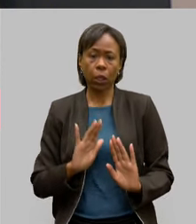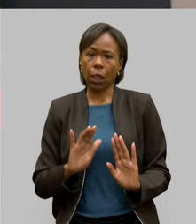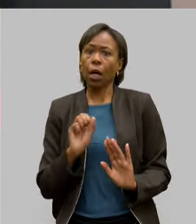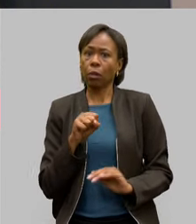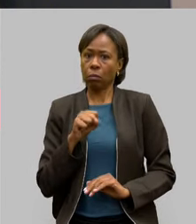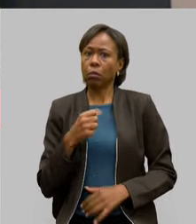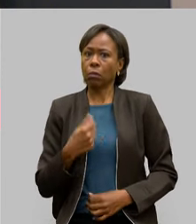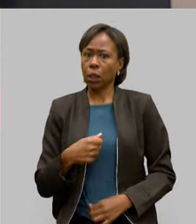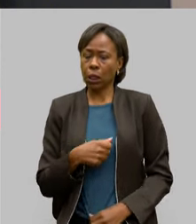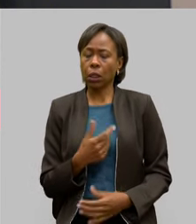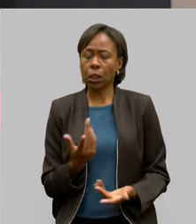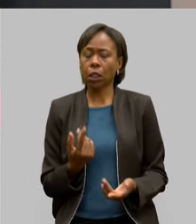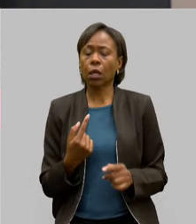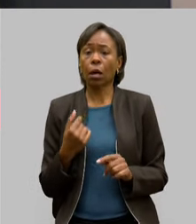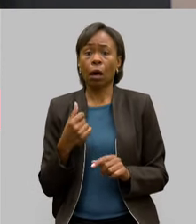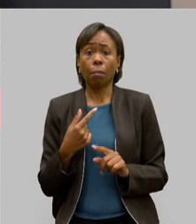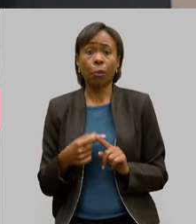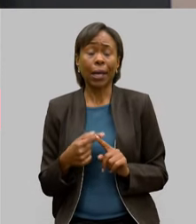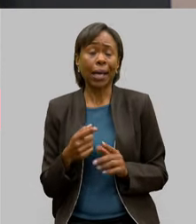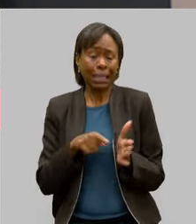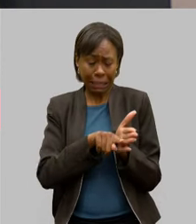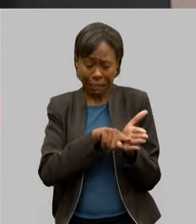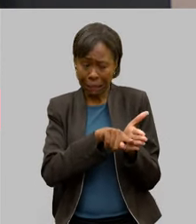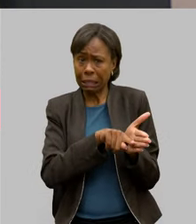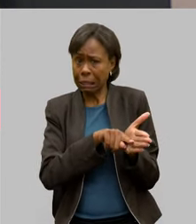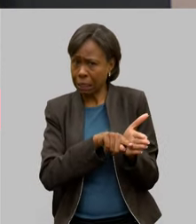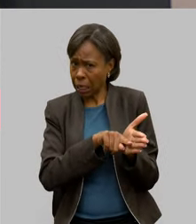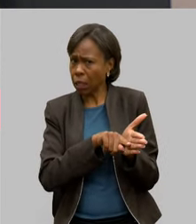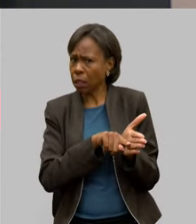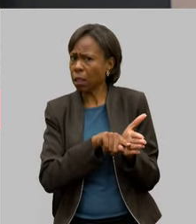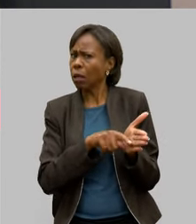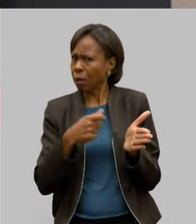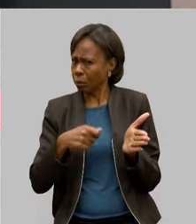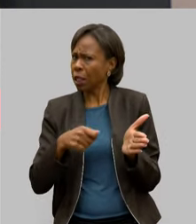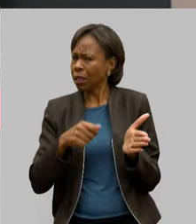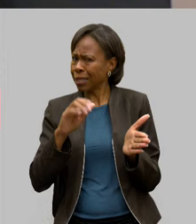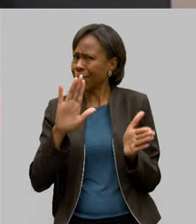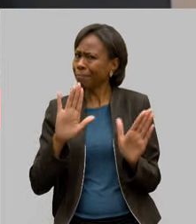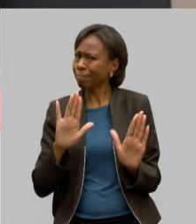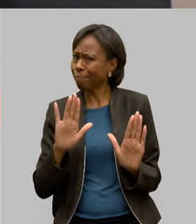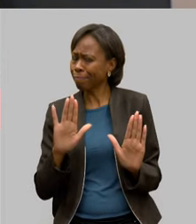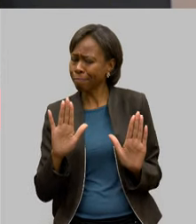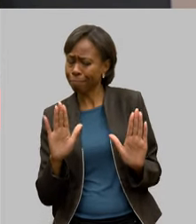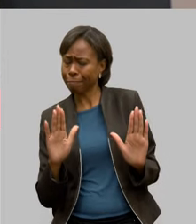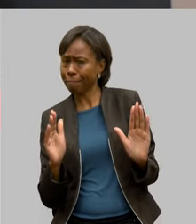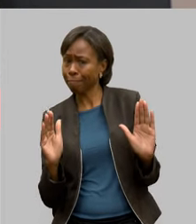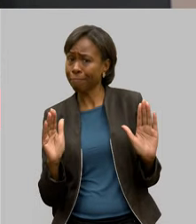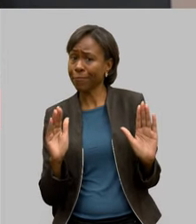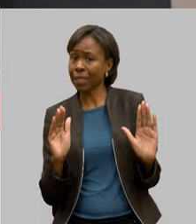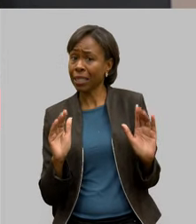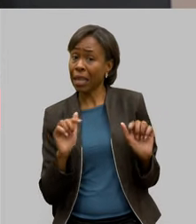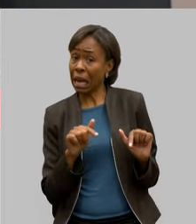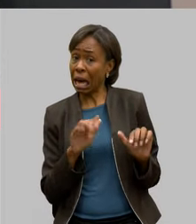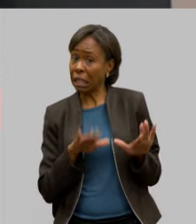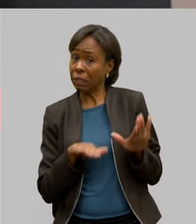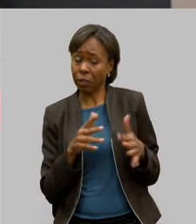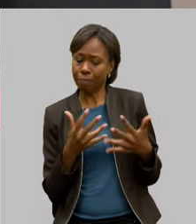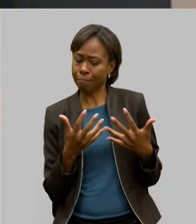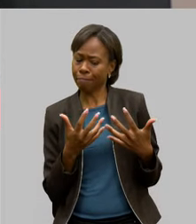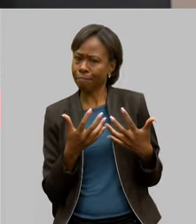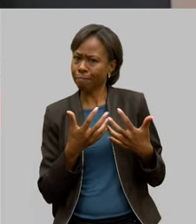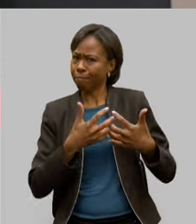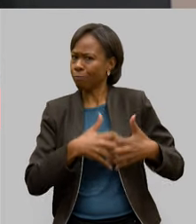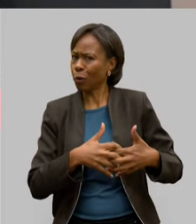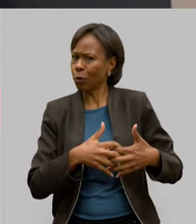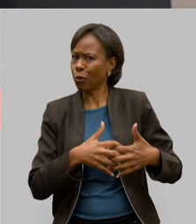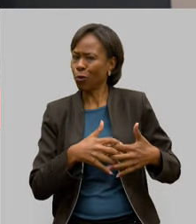para não eh ciência a gente tem que ser muito cético né gente infelizmente Às vezes a gente tem que assumir que aquilo ali não funciona né acho que